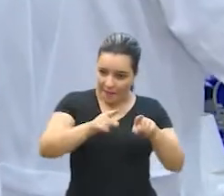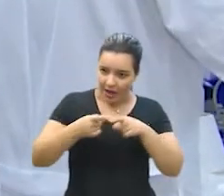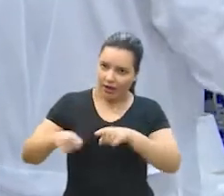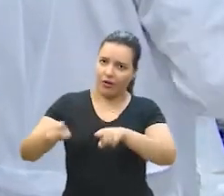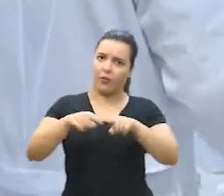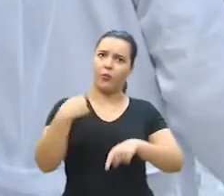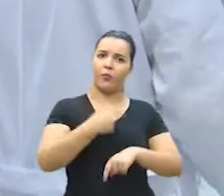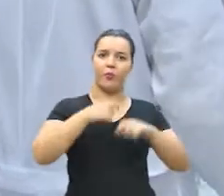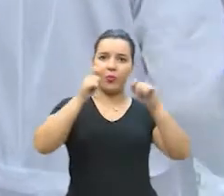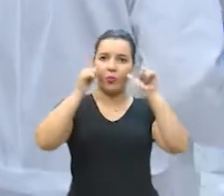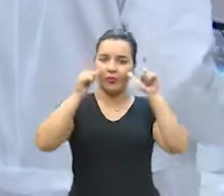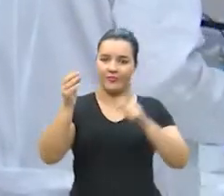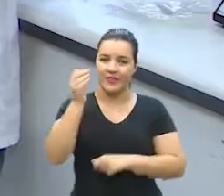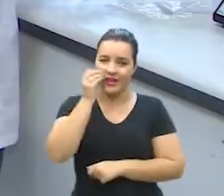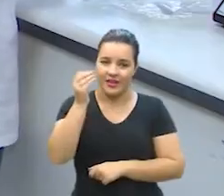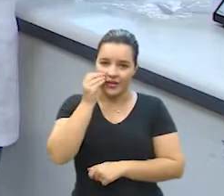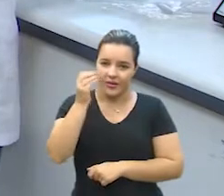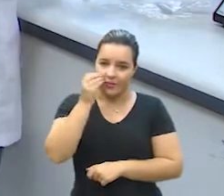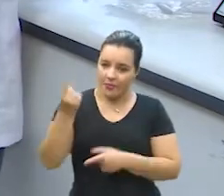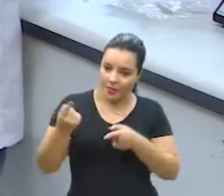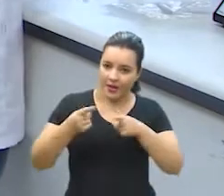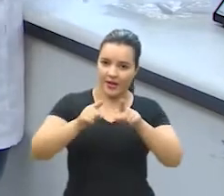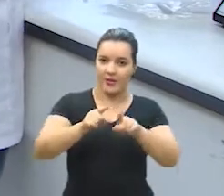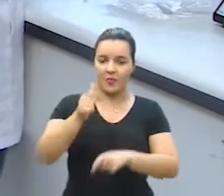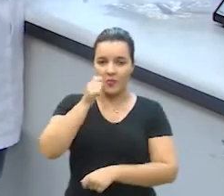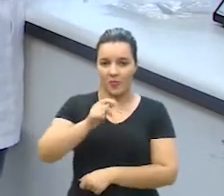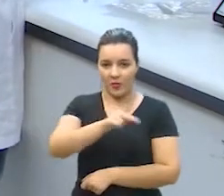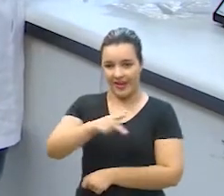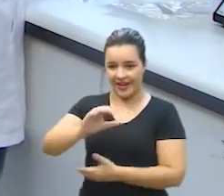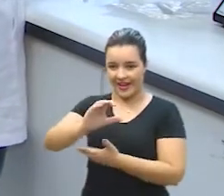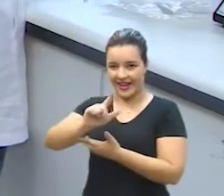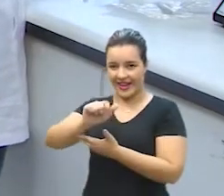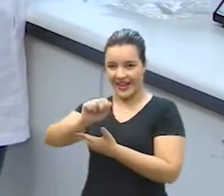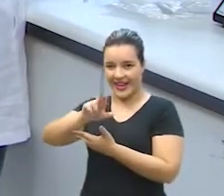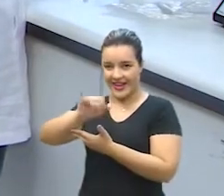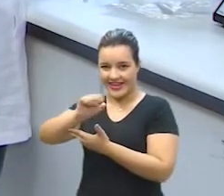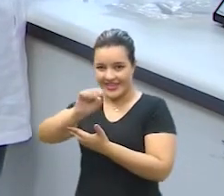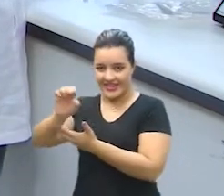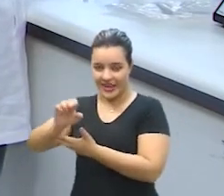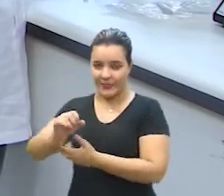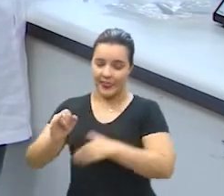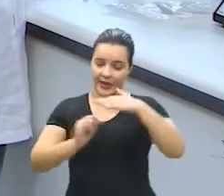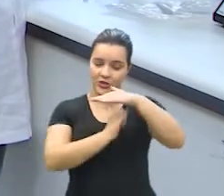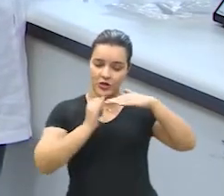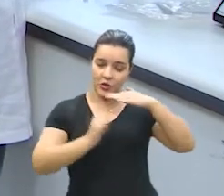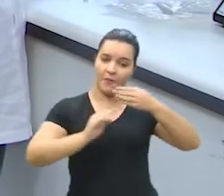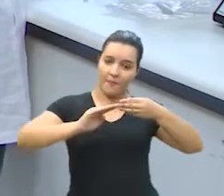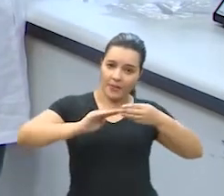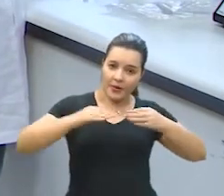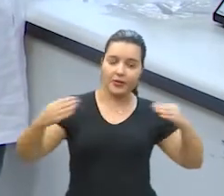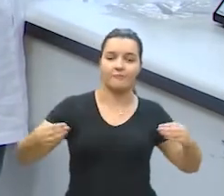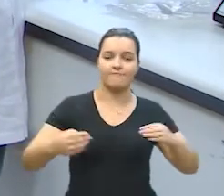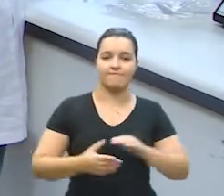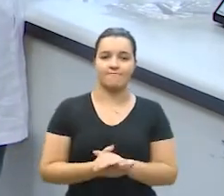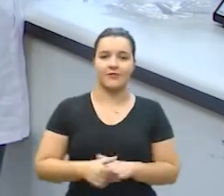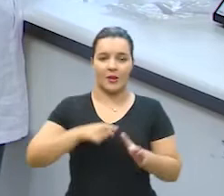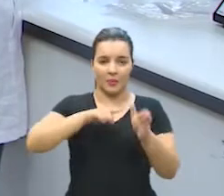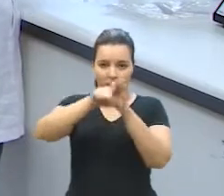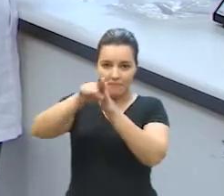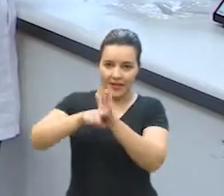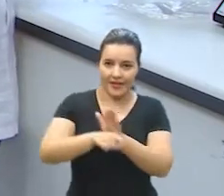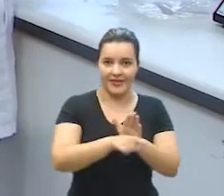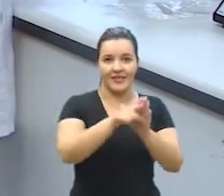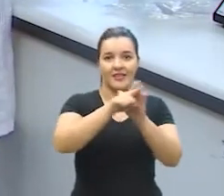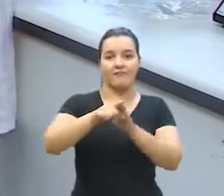laboratórios parceiros, né? A gente fez esse teste em colaboração com a professora Clarice Arnes, do Instituto de Biologia.